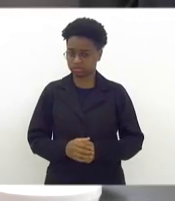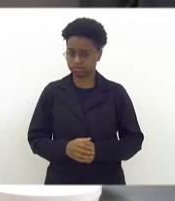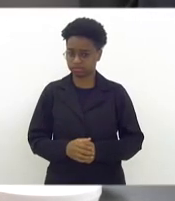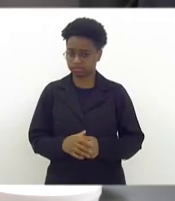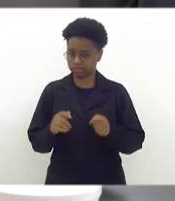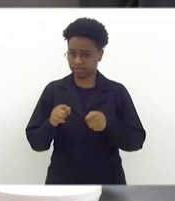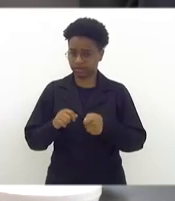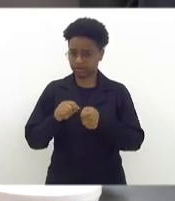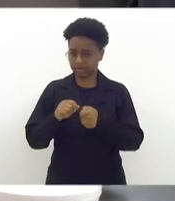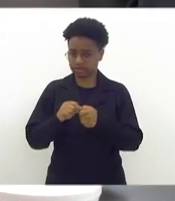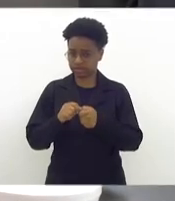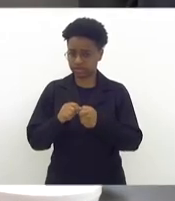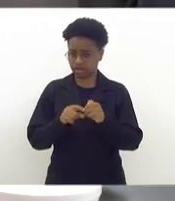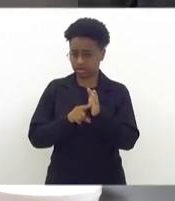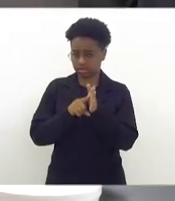autópsias, etc.,